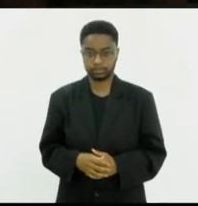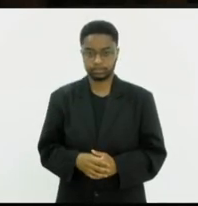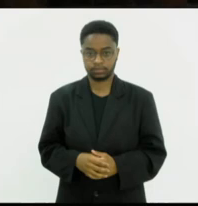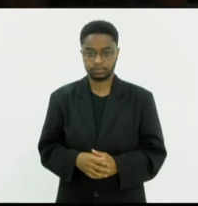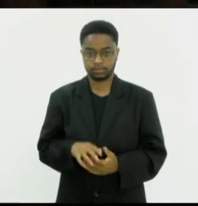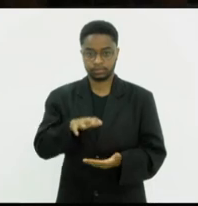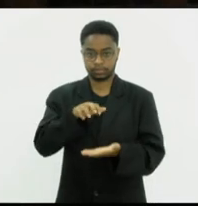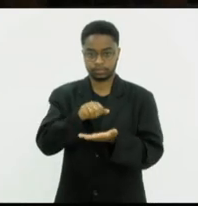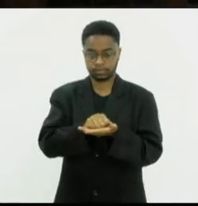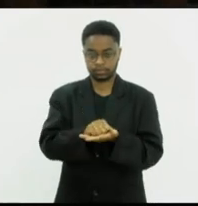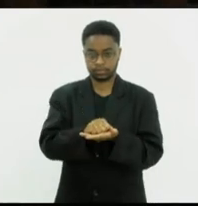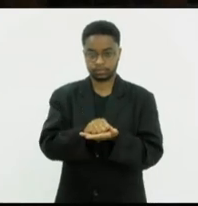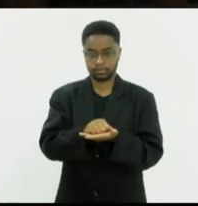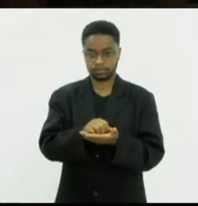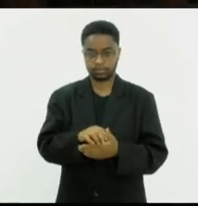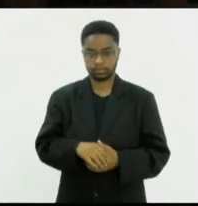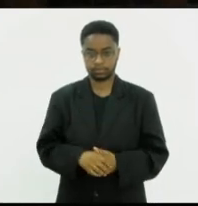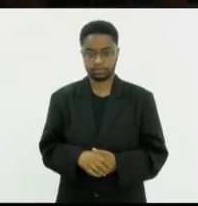registro